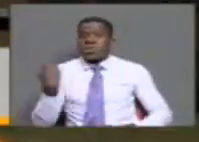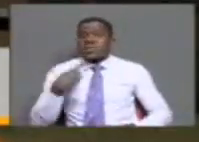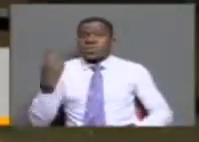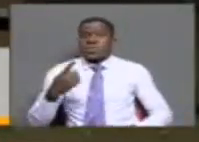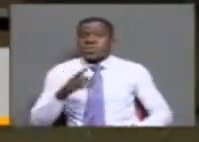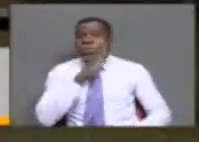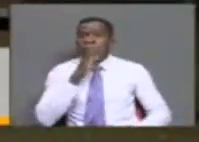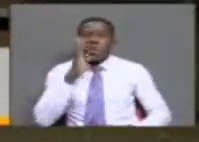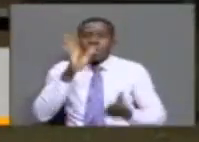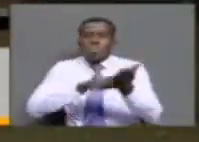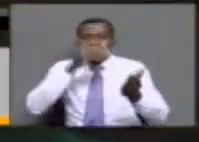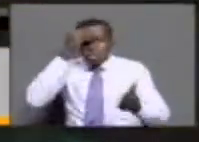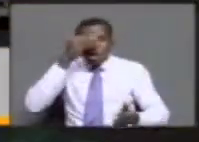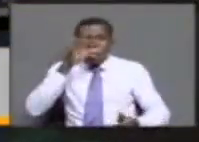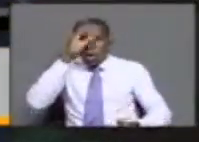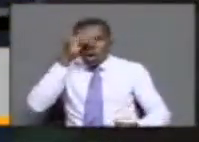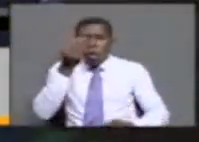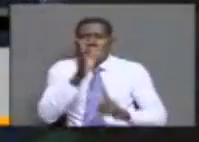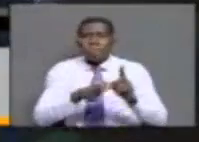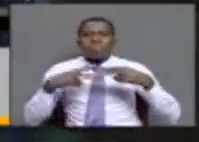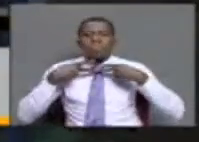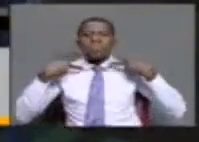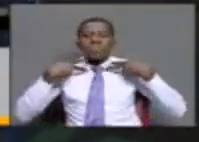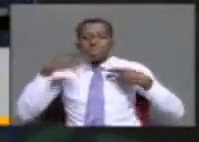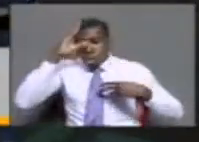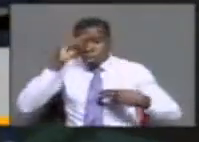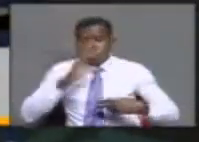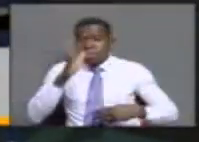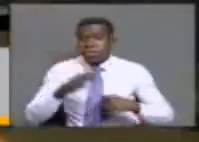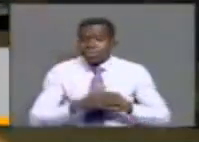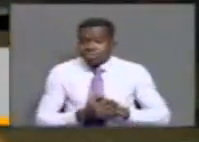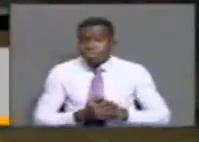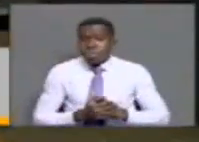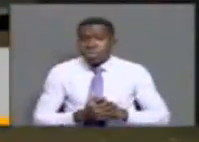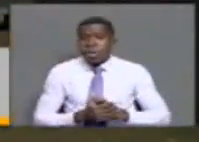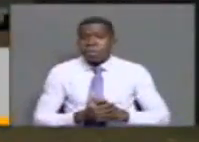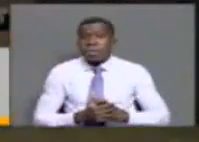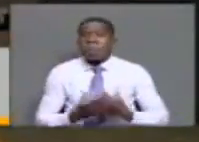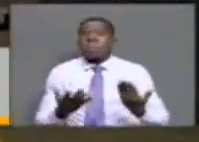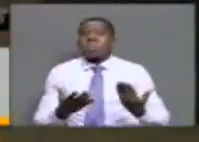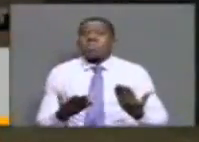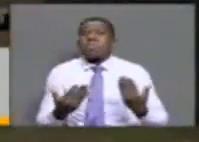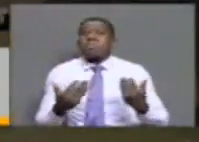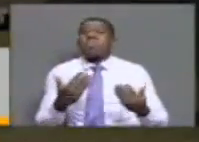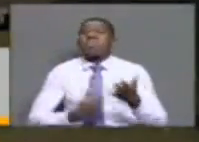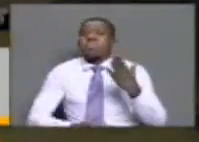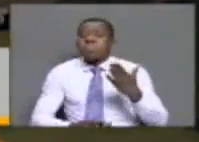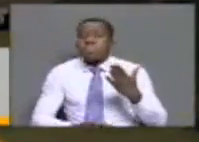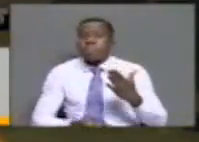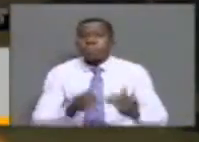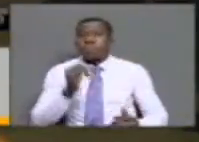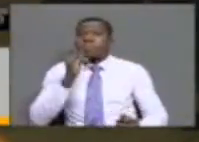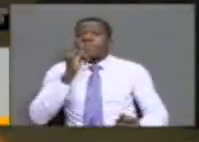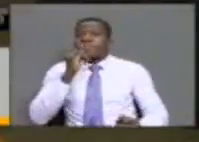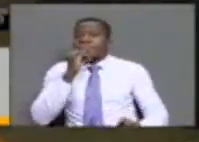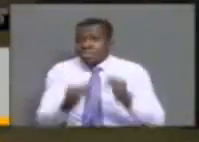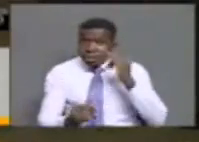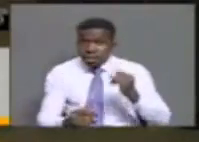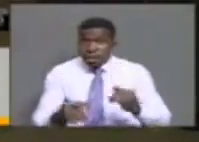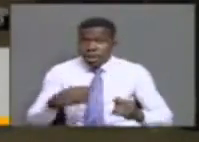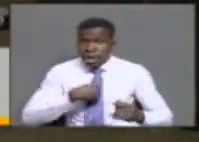Emérito Luís, que numa das suas homenagens disse bem, e que é a nossa fonte de inspiração, que se eu, dono